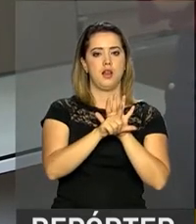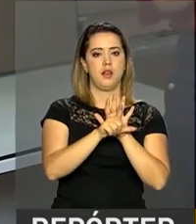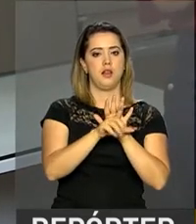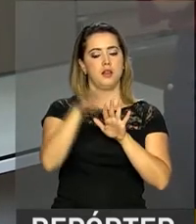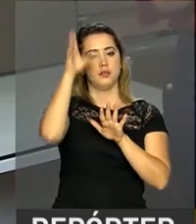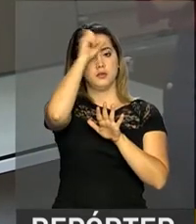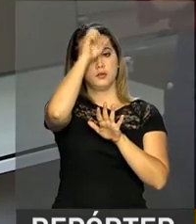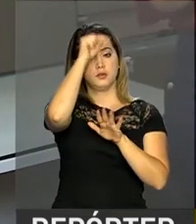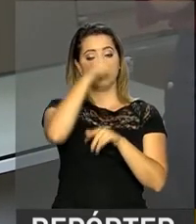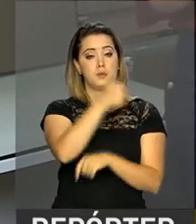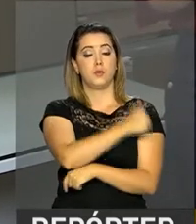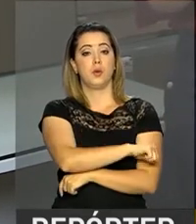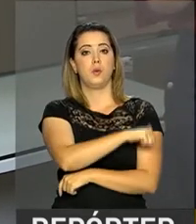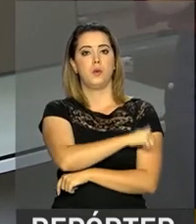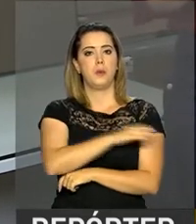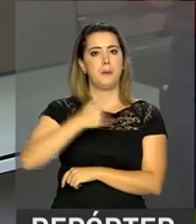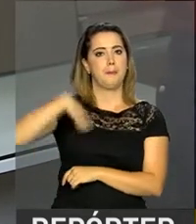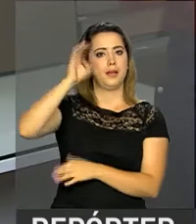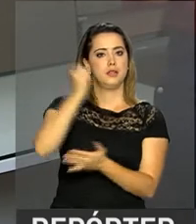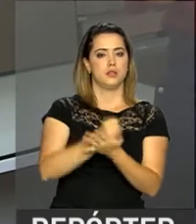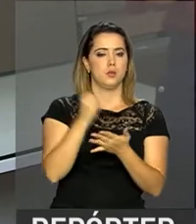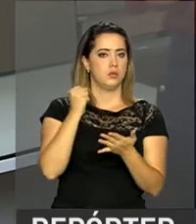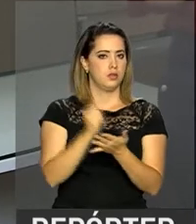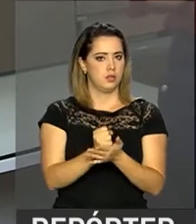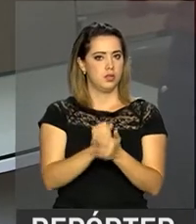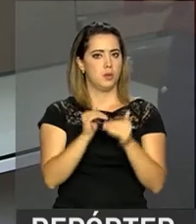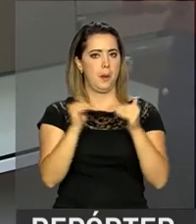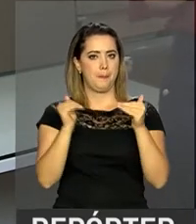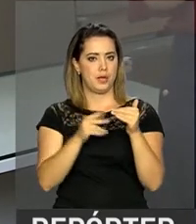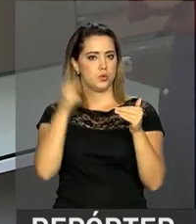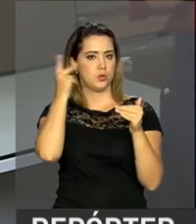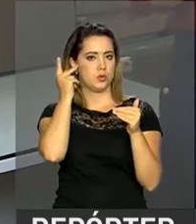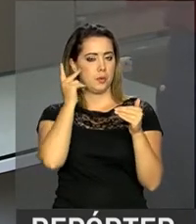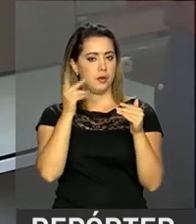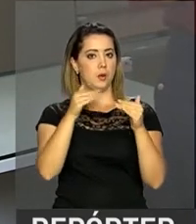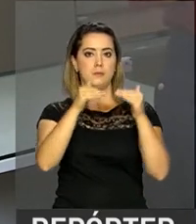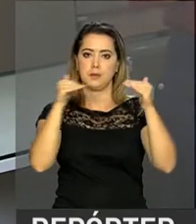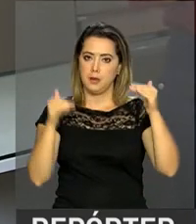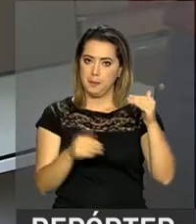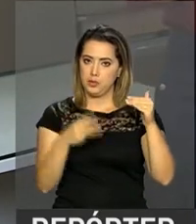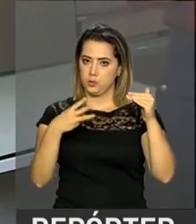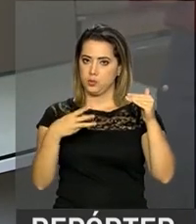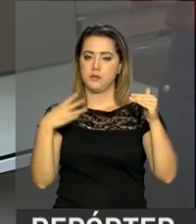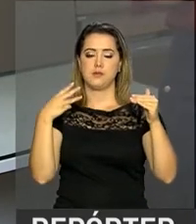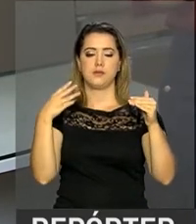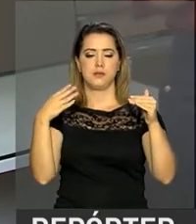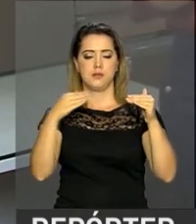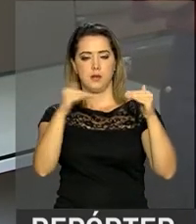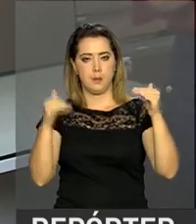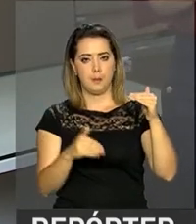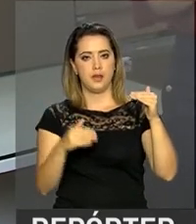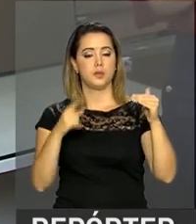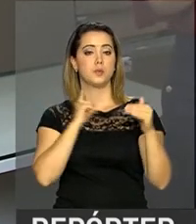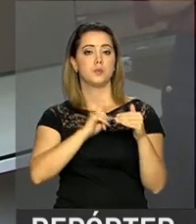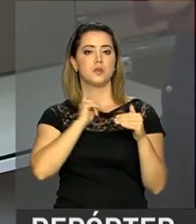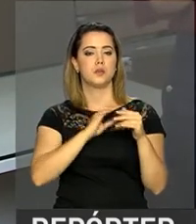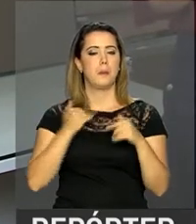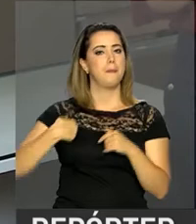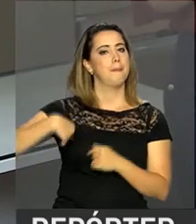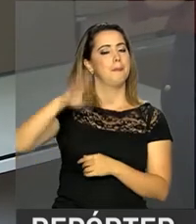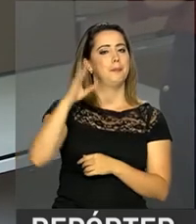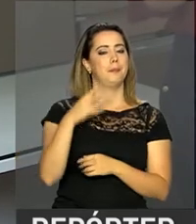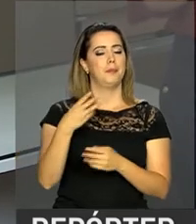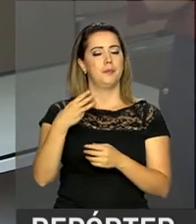mais contratou, ficando atrás apenas de São Paulo e de Minas Gerais. Desde 2005, foram mais de 3 milhões de